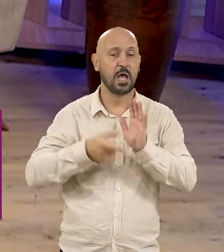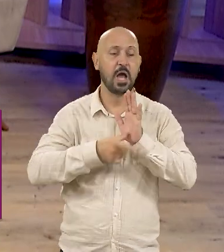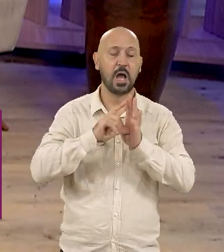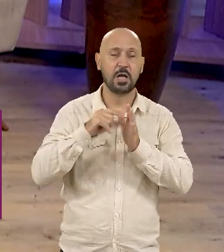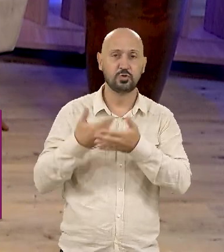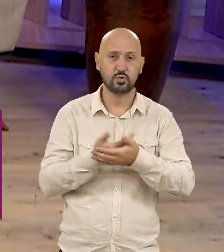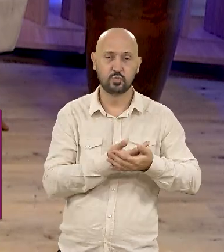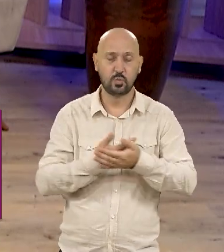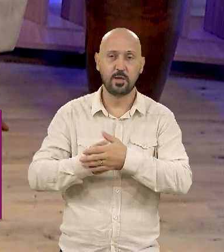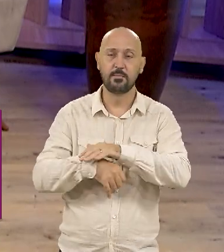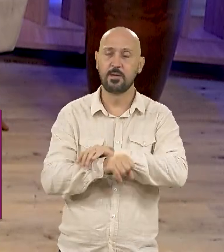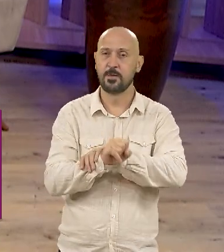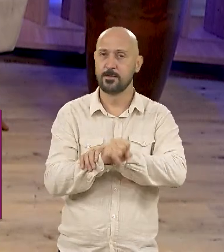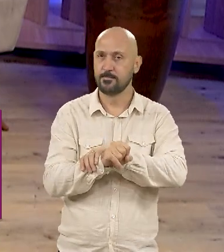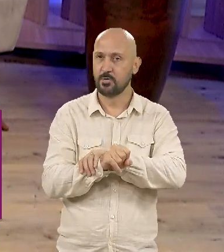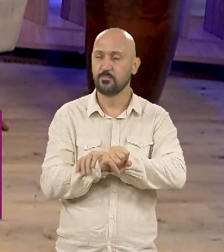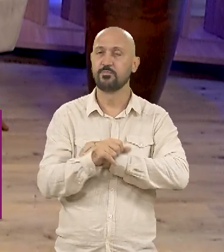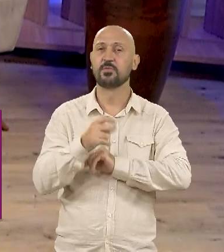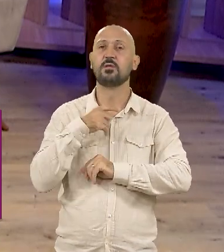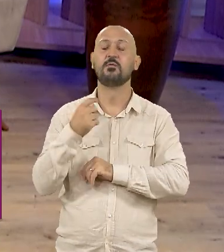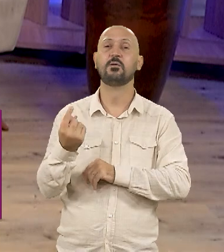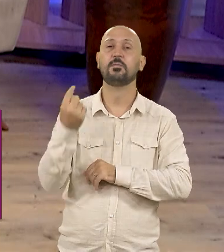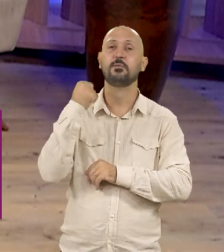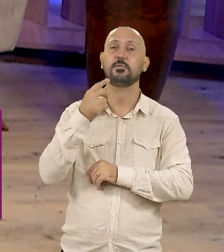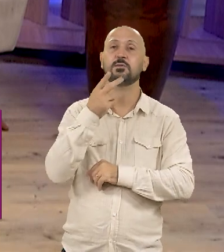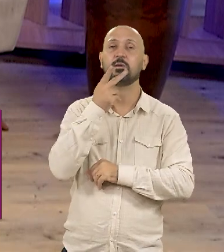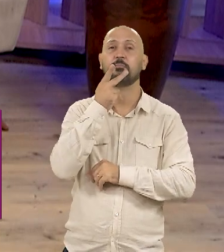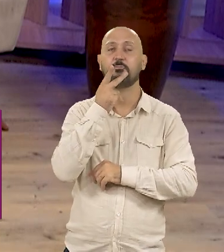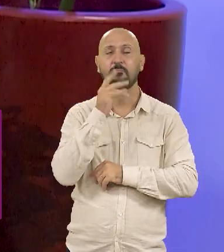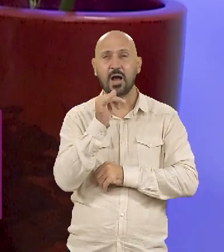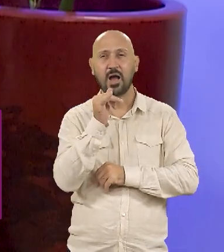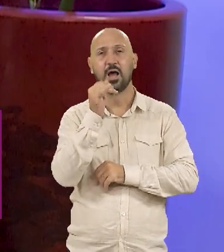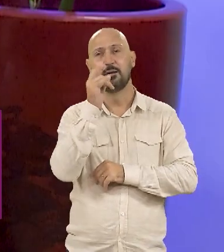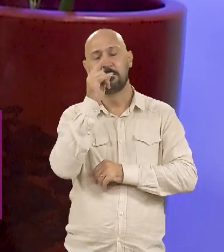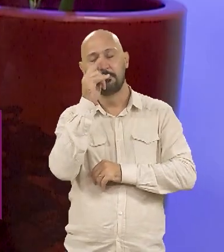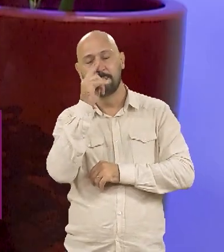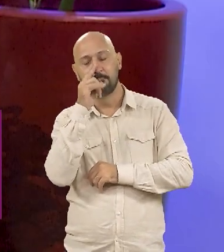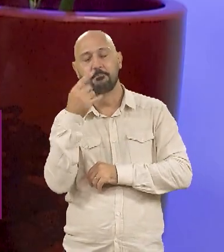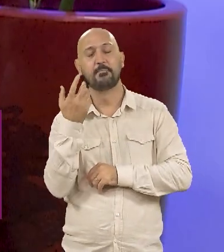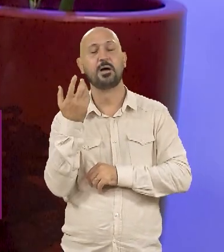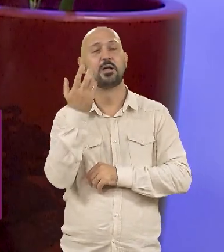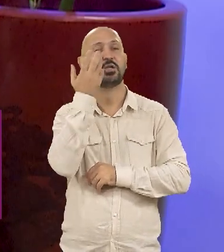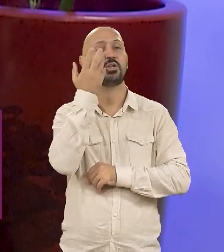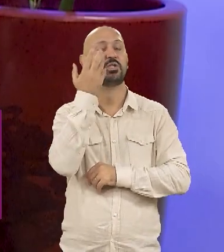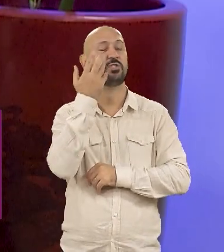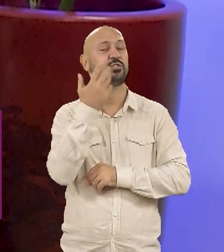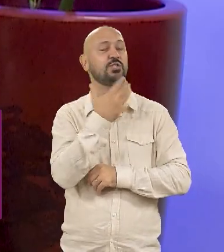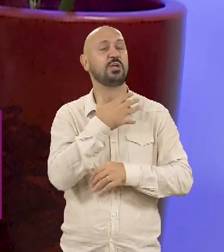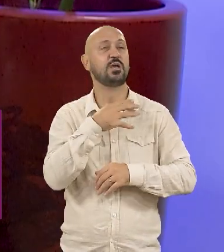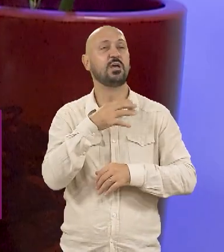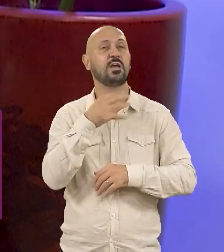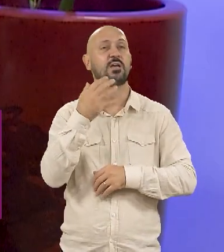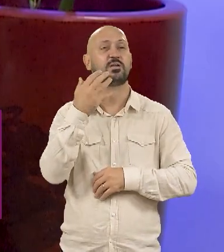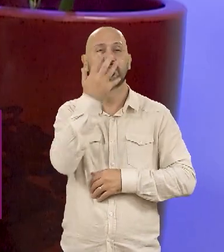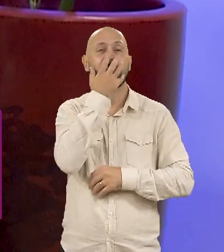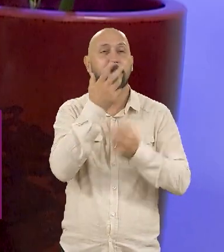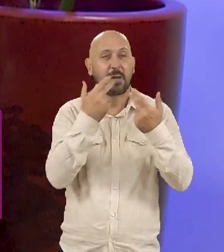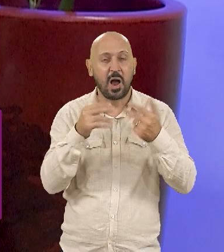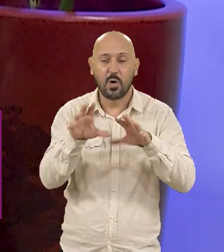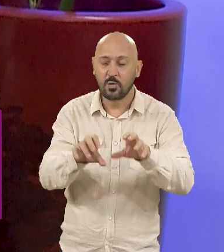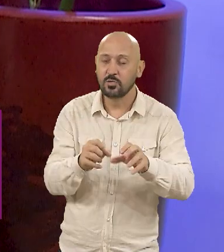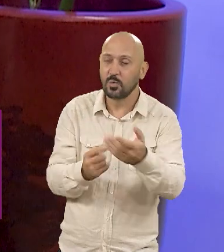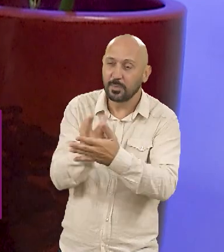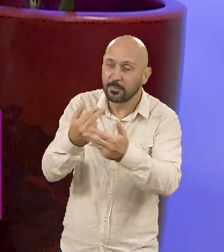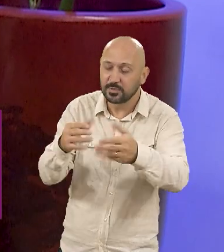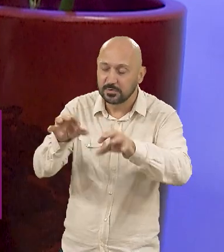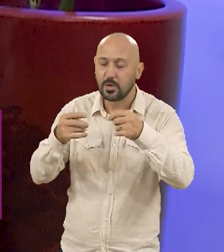pet também adquirindo produtos para bebês, bebês pessoas, né? Chupeta, carrinho, e enfim,